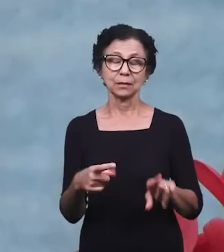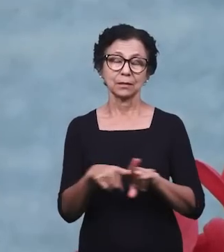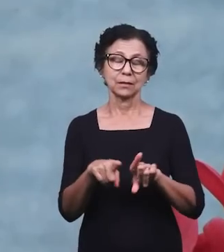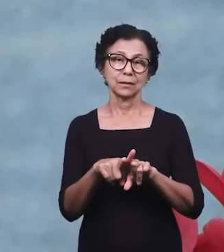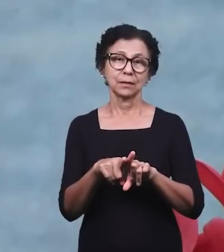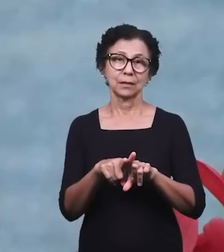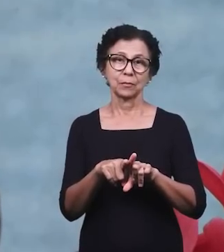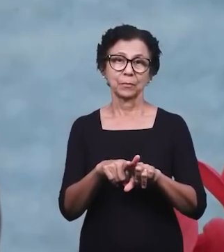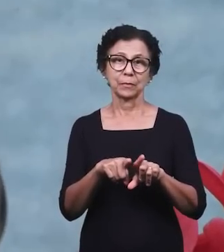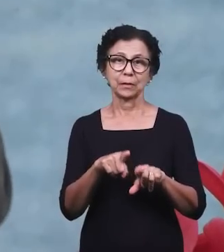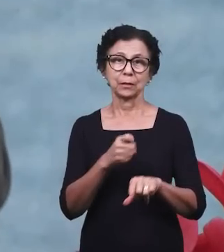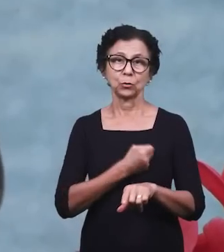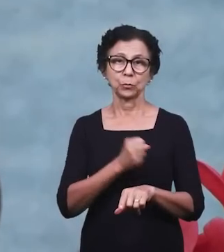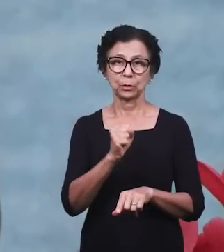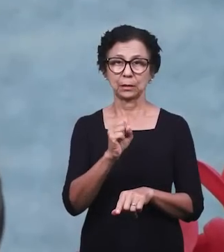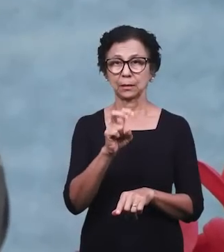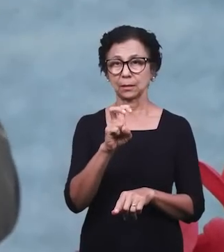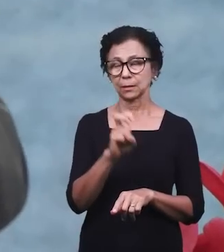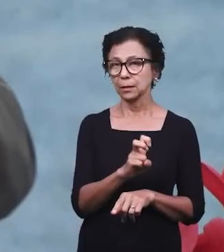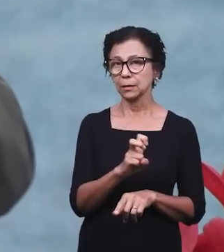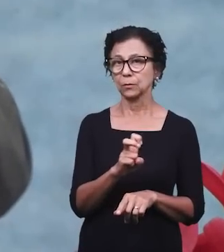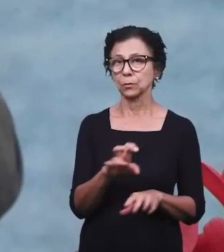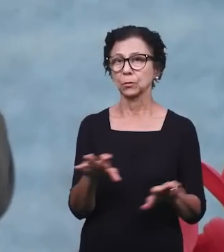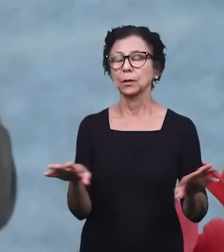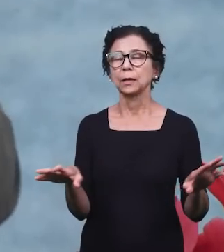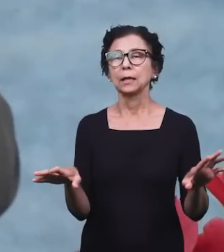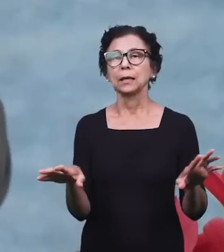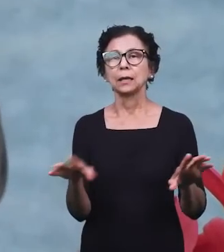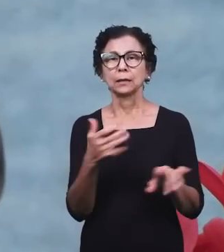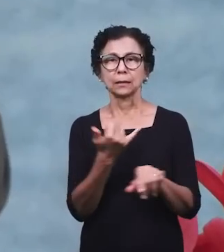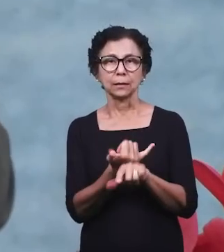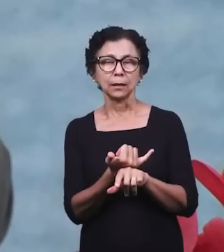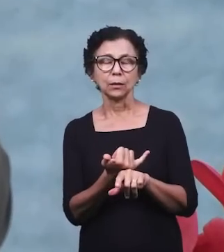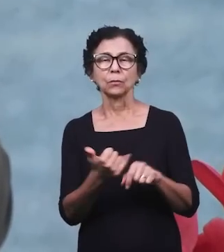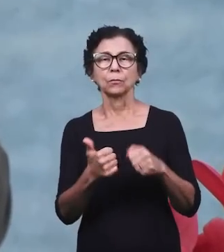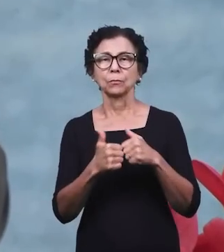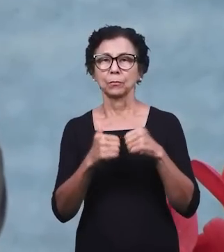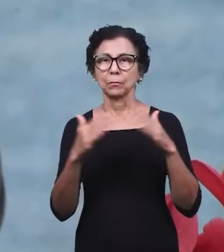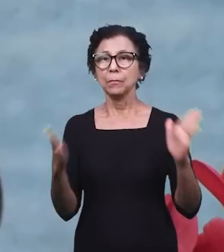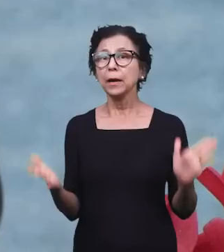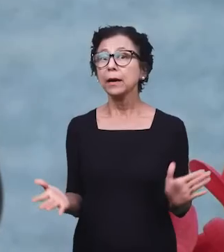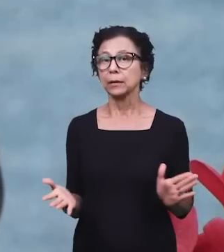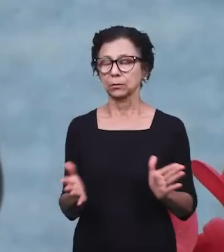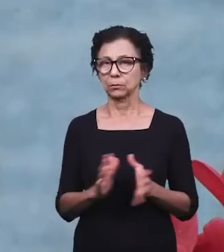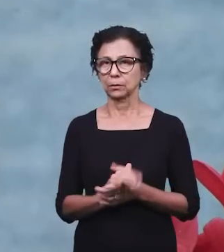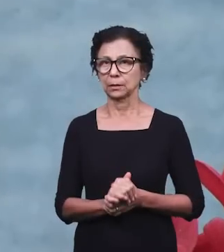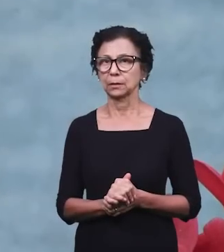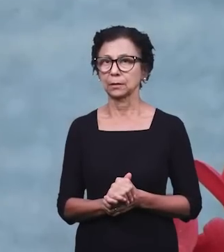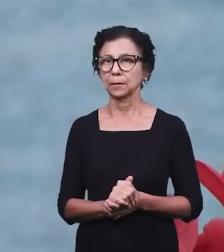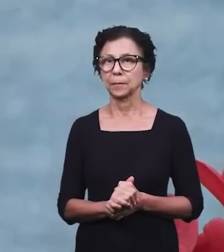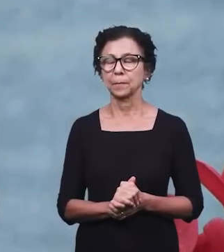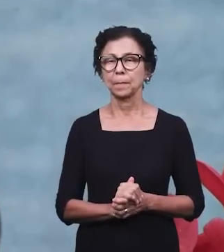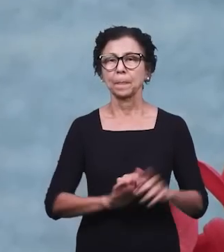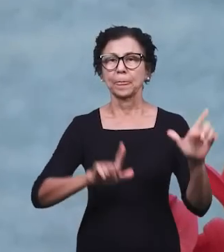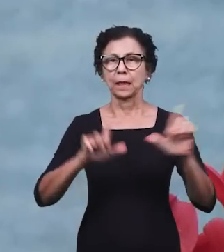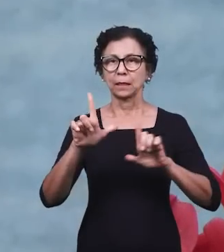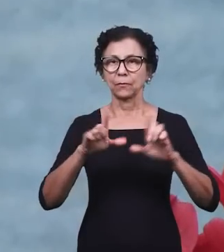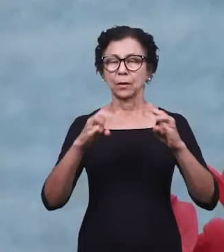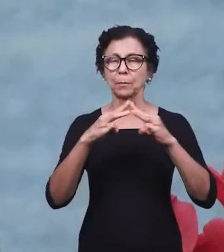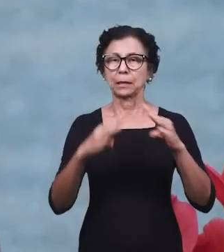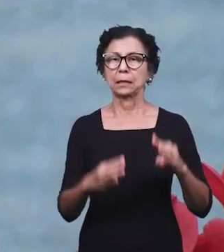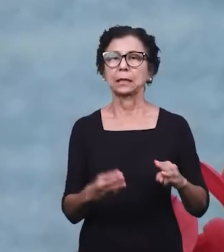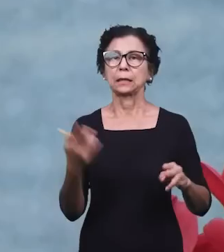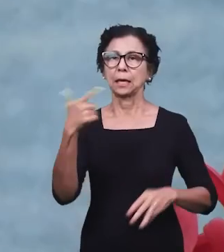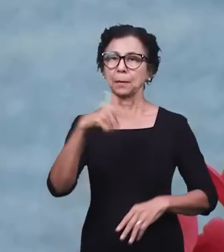para quem assiste a TV Manaim, pela TV Web, vai ter a programação. A gente tem reprises durante a semana, mas o dia do programa inédito,